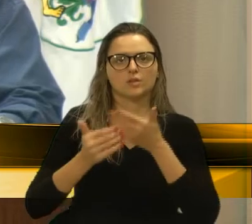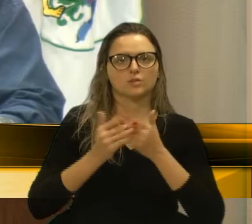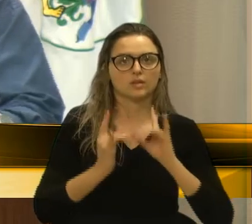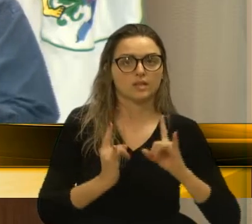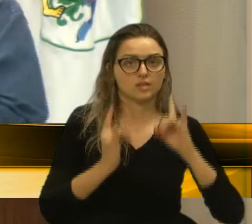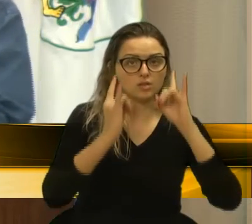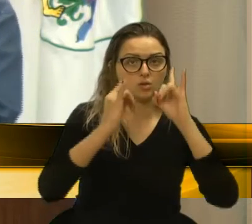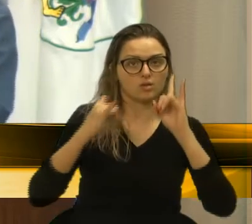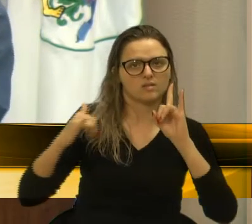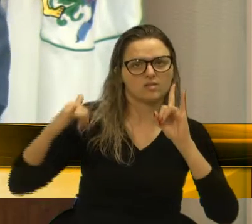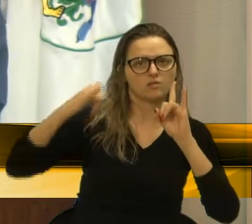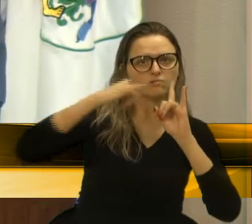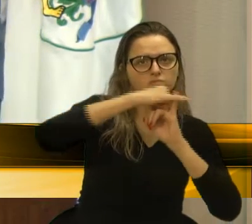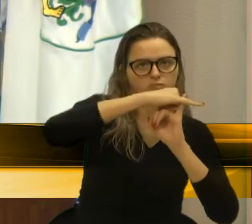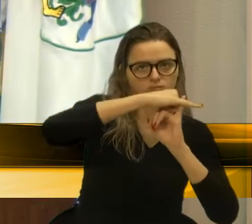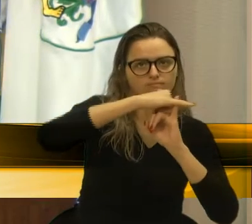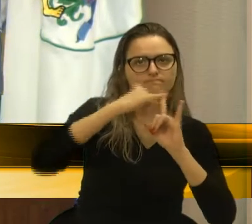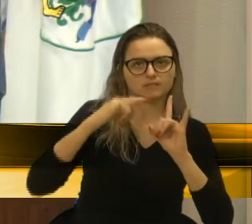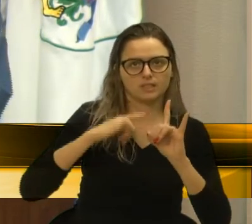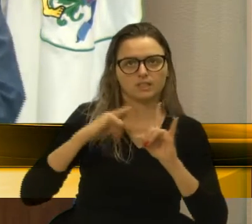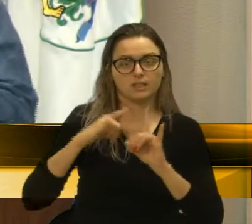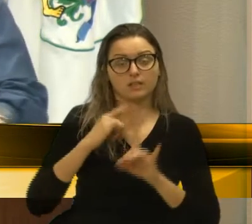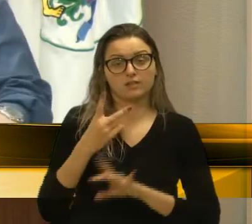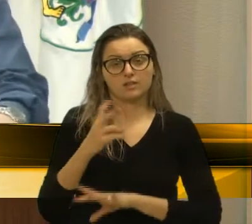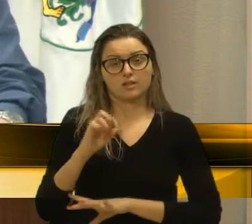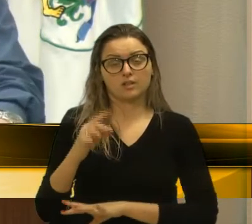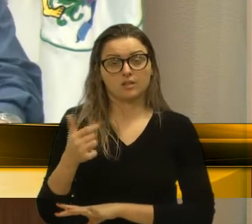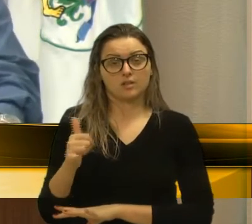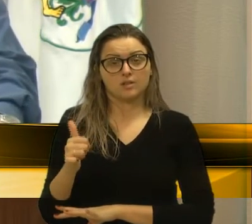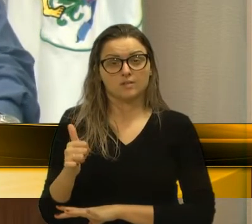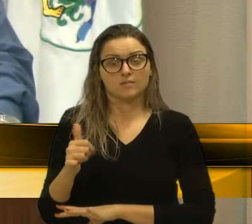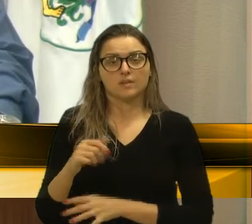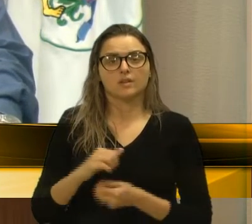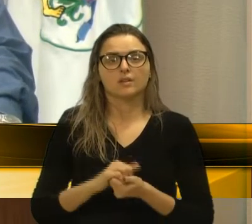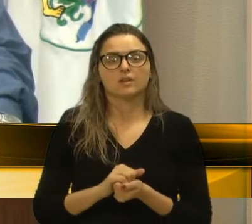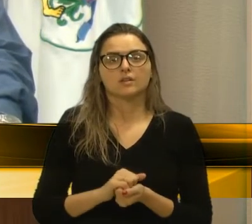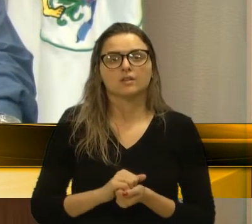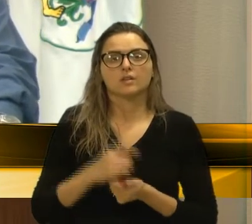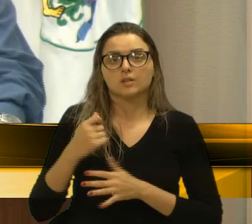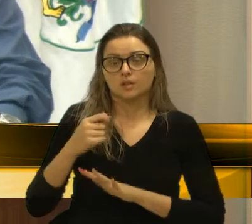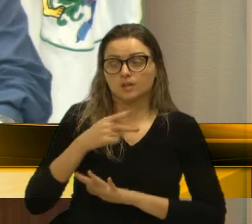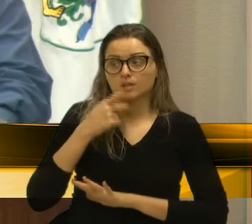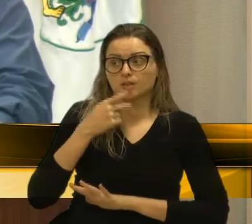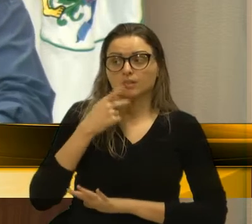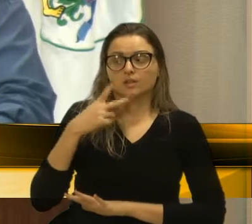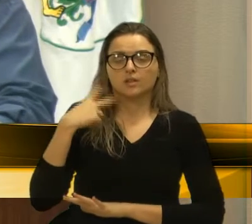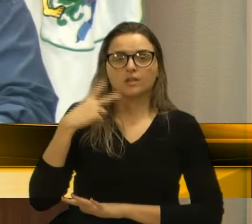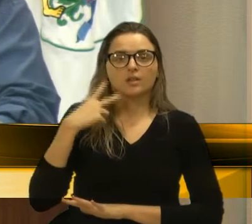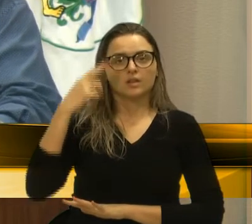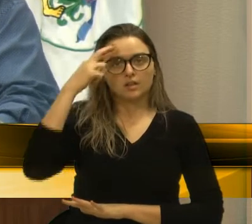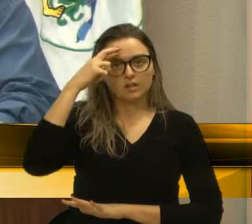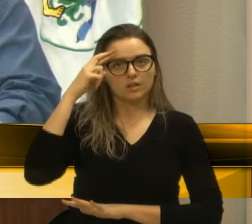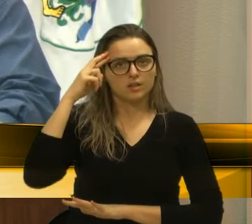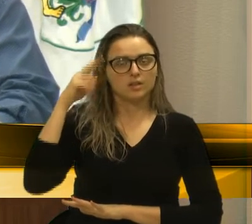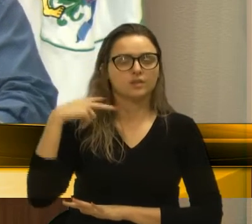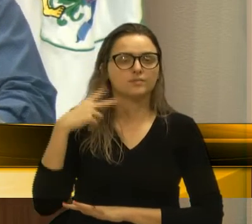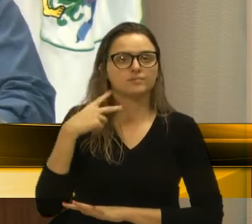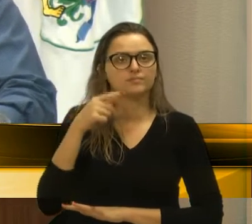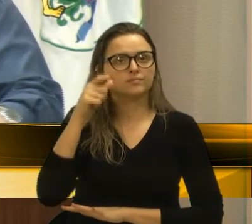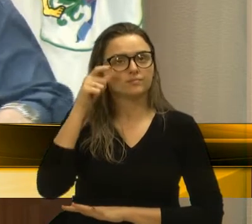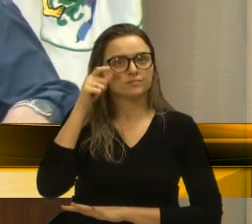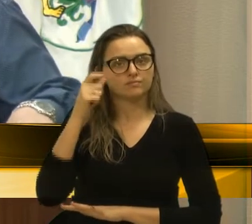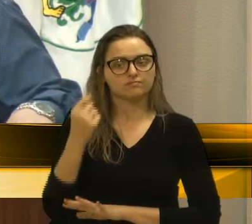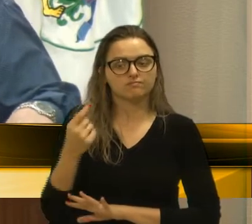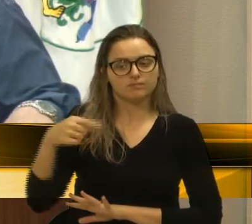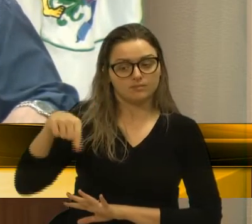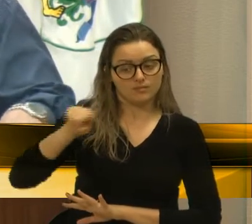Unidos, obrigatoriamente temos que falar, vereador Rafael, vereador Périco, nós que somos